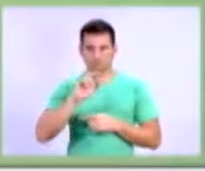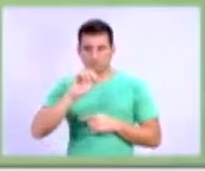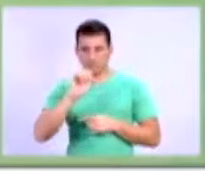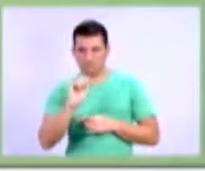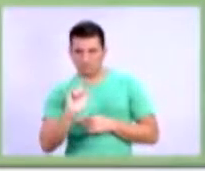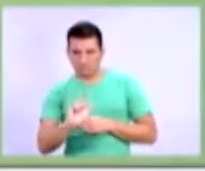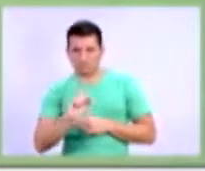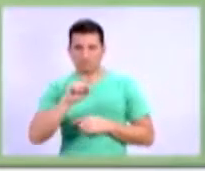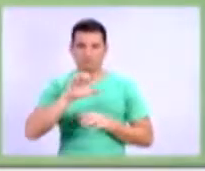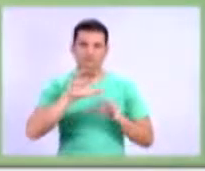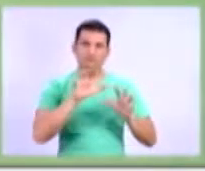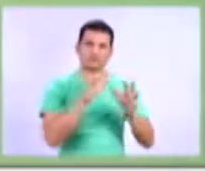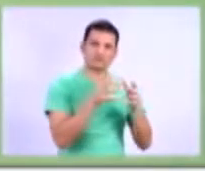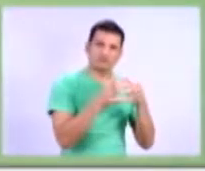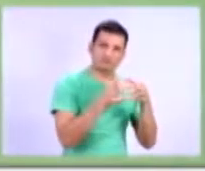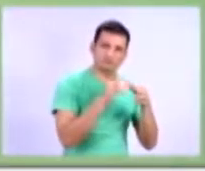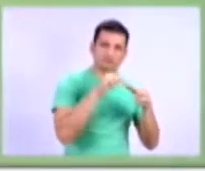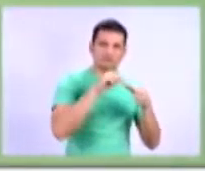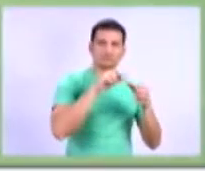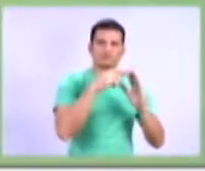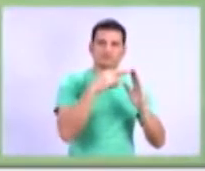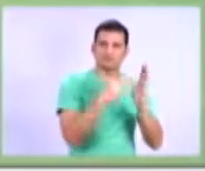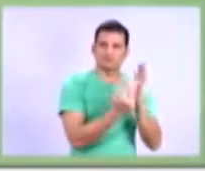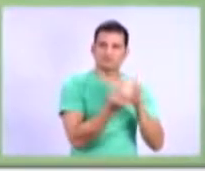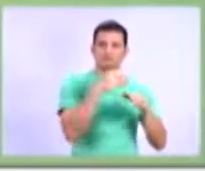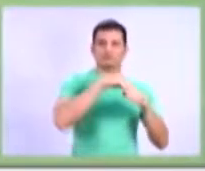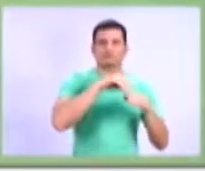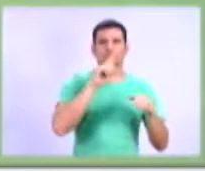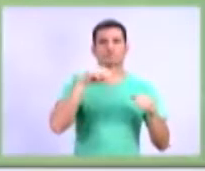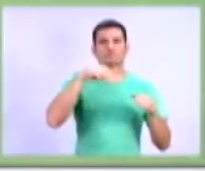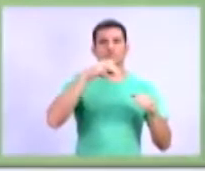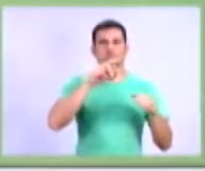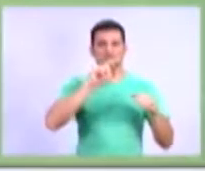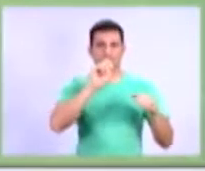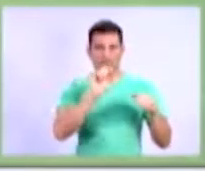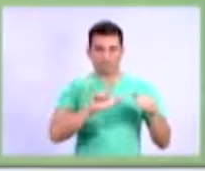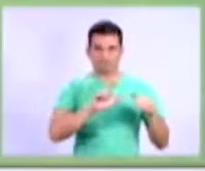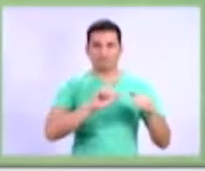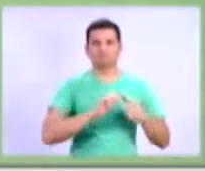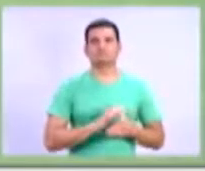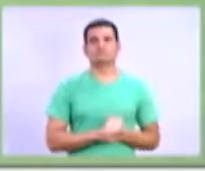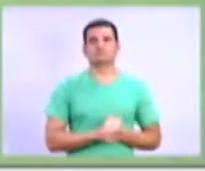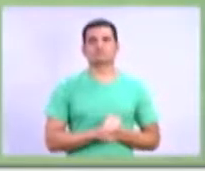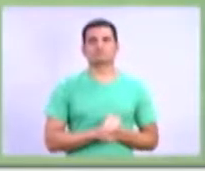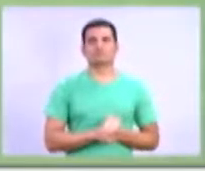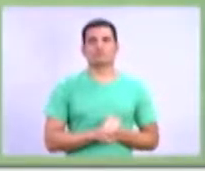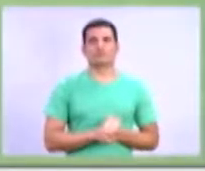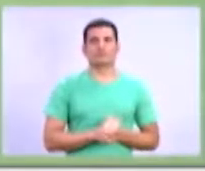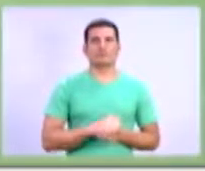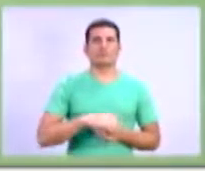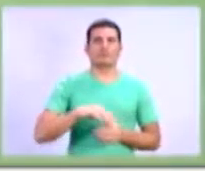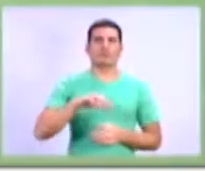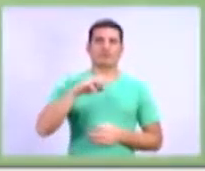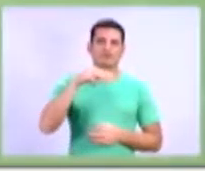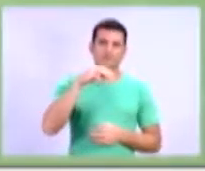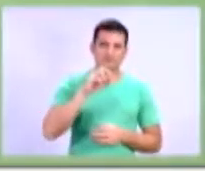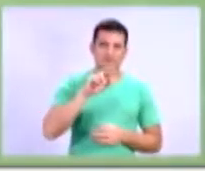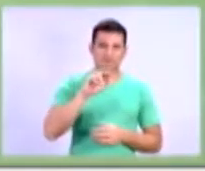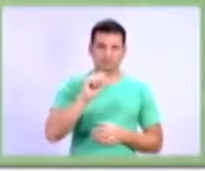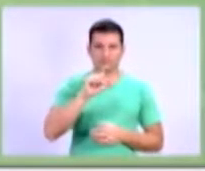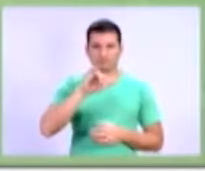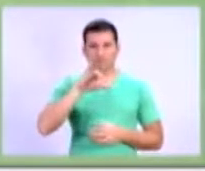conjunto de regras e de normas sociais para a convivência. A moralidade, ela tem que